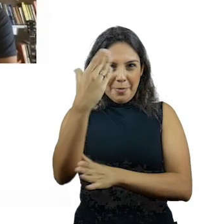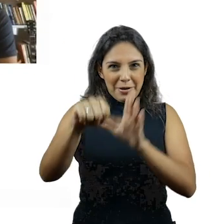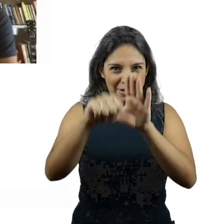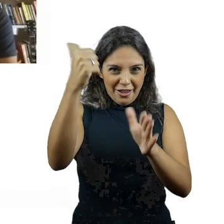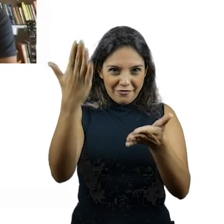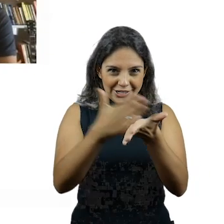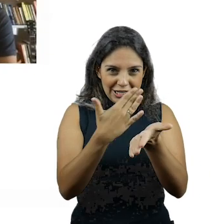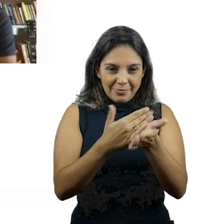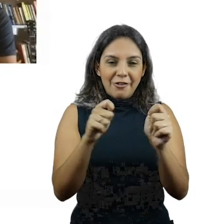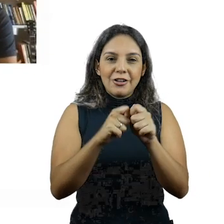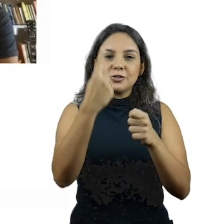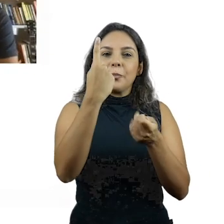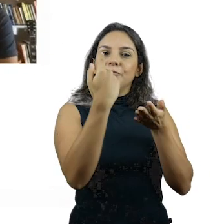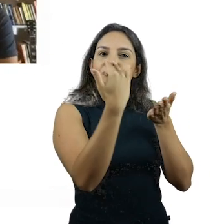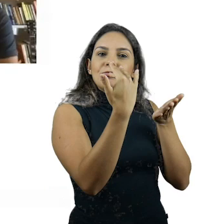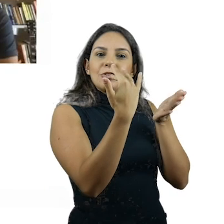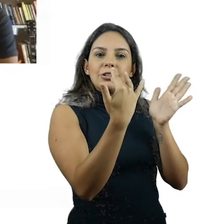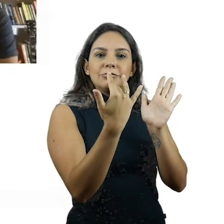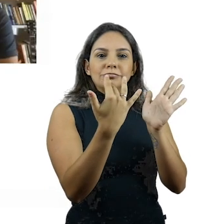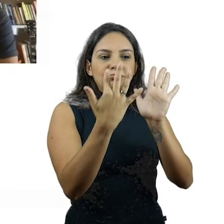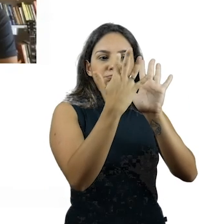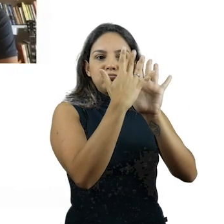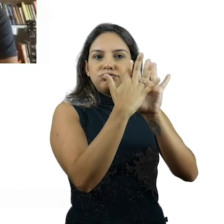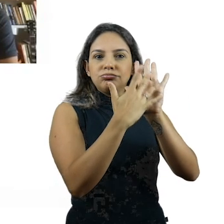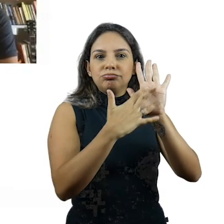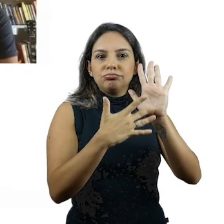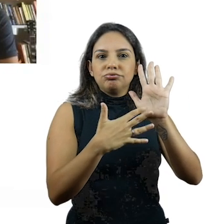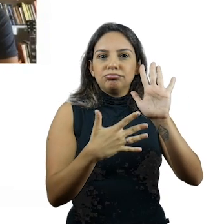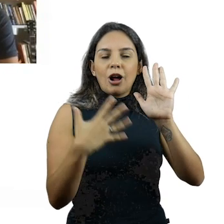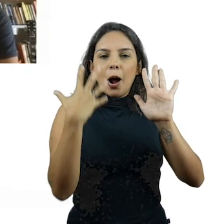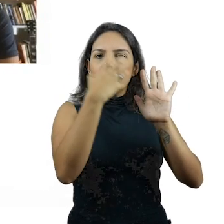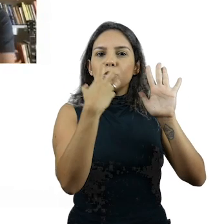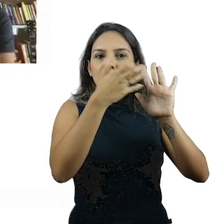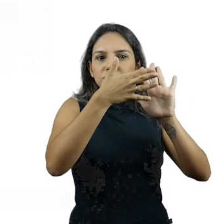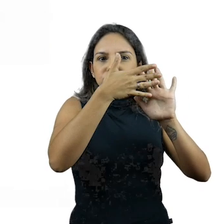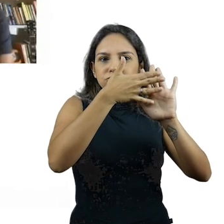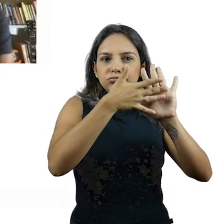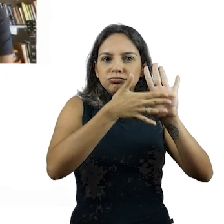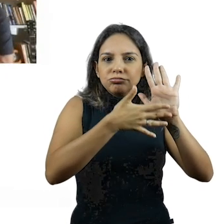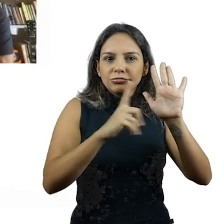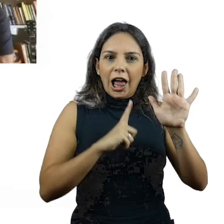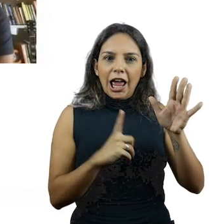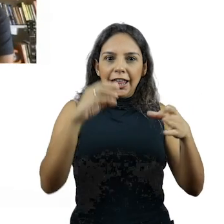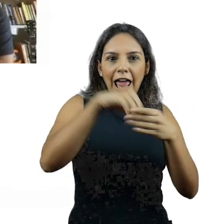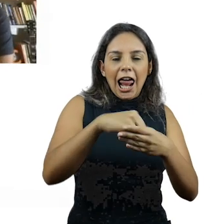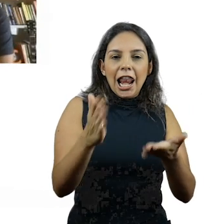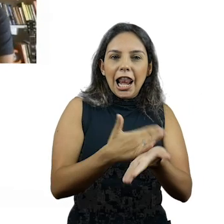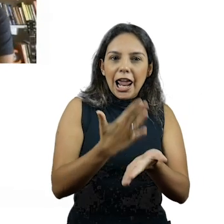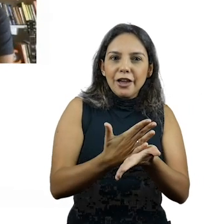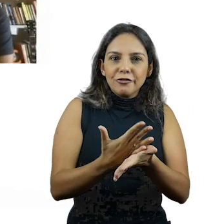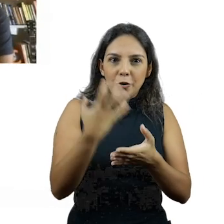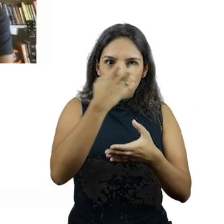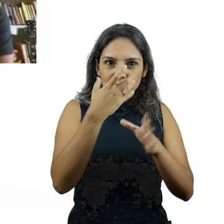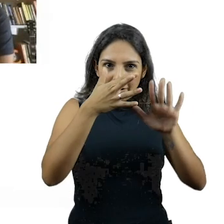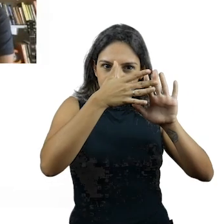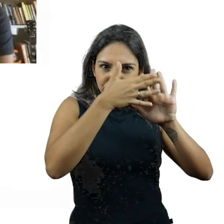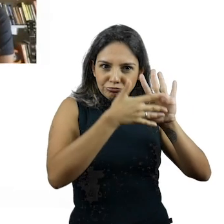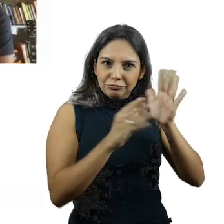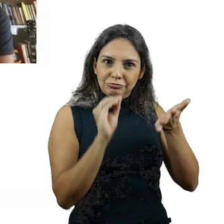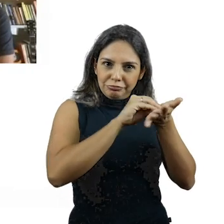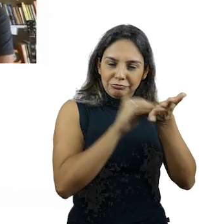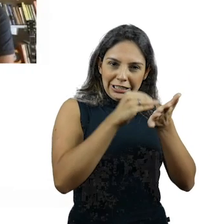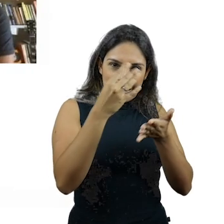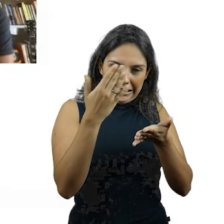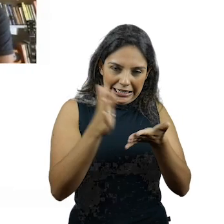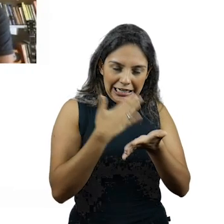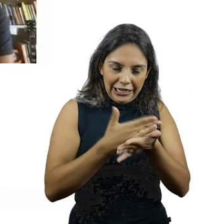playlist das músicas que apareciam no livro. Eu achei uma coisa muito interessante. E isso que você está falando é incrível,